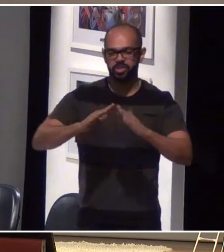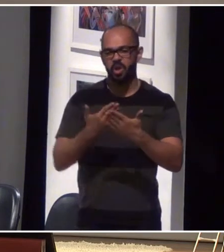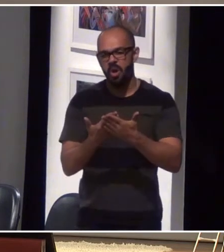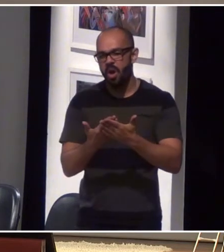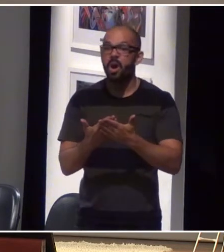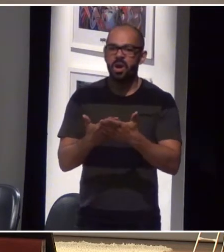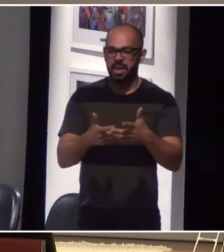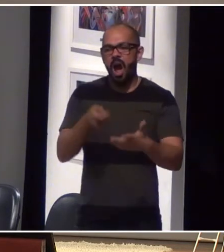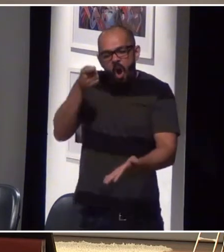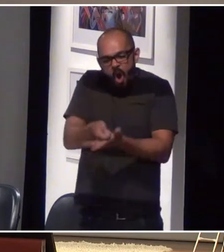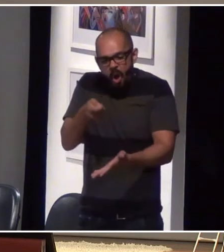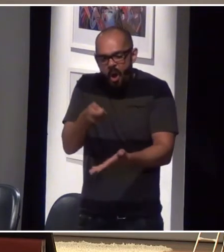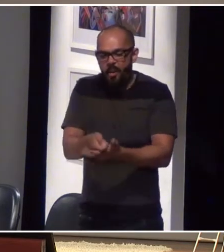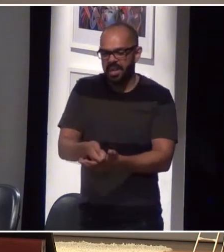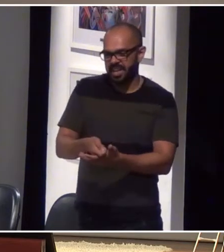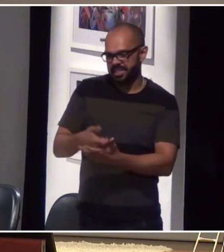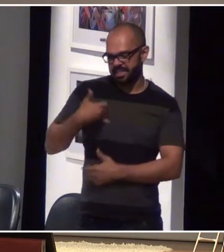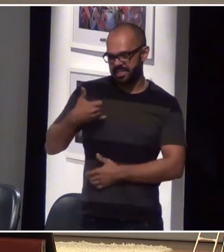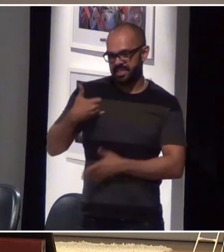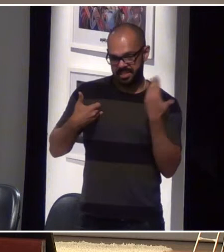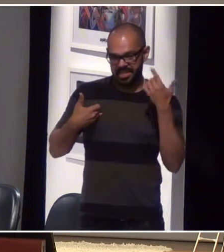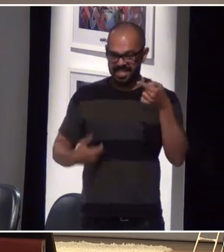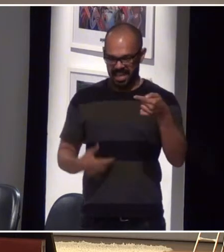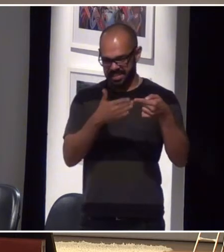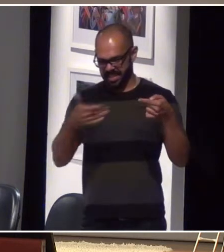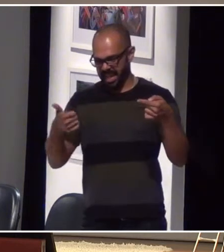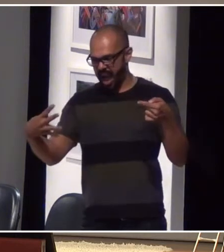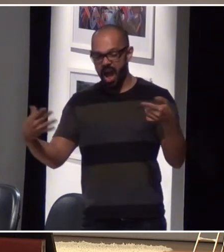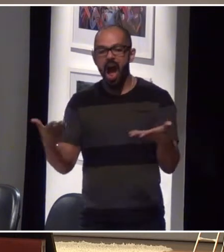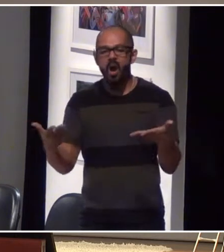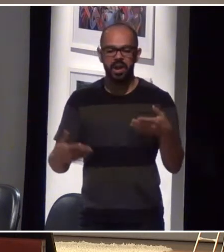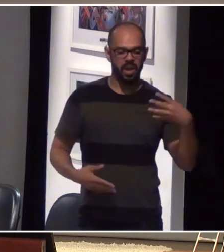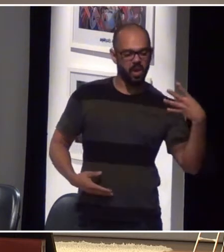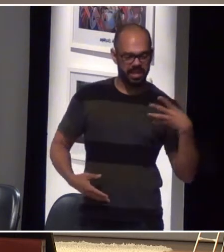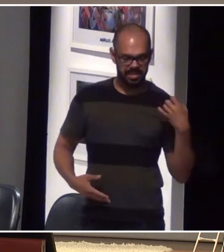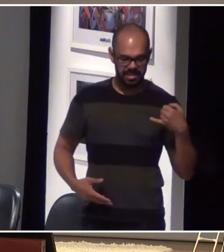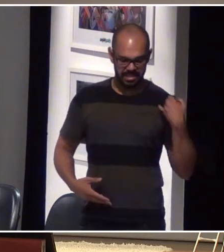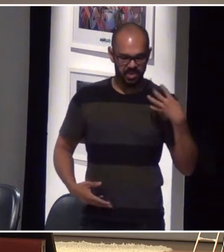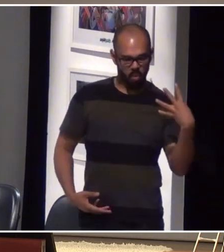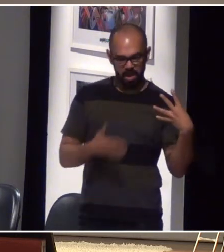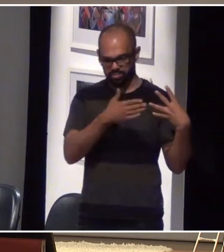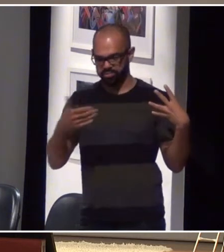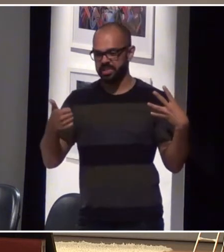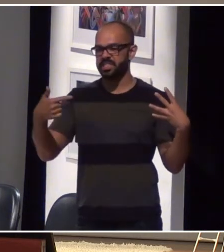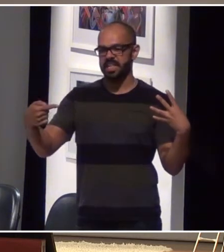aí alargou a obrigatoriedade escolar, que antes era de 7 a 14, e passou a ser de 4 a